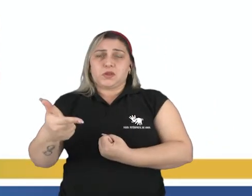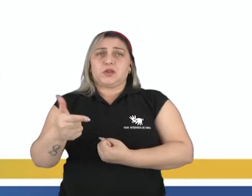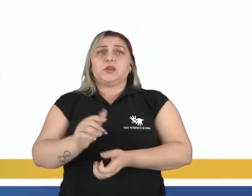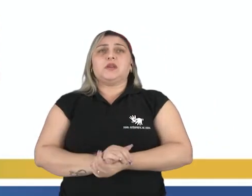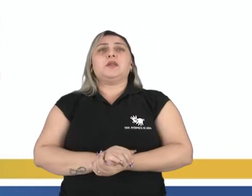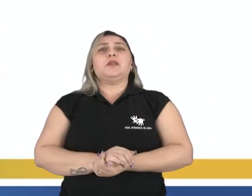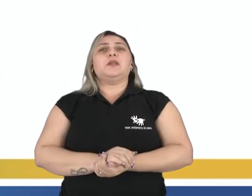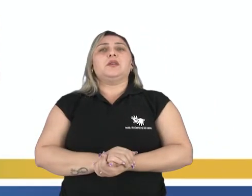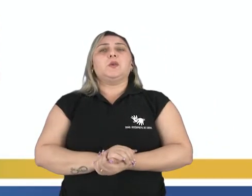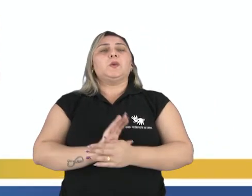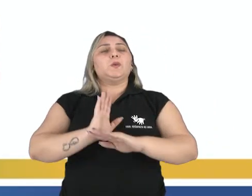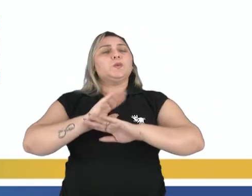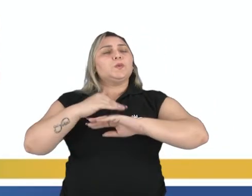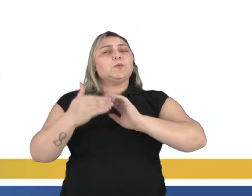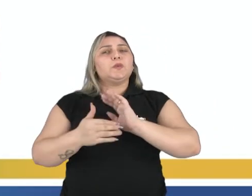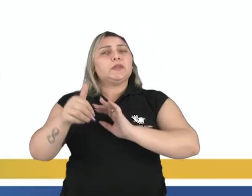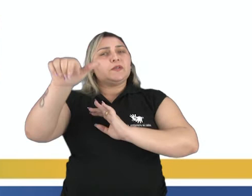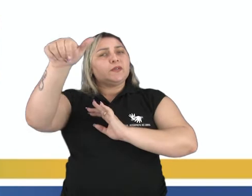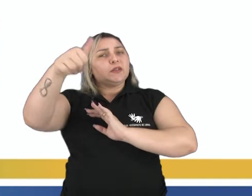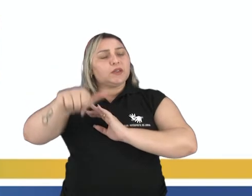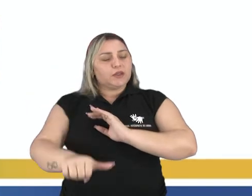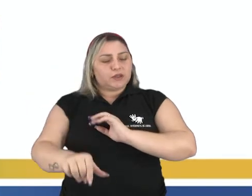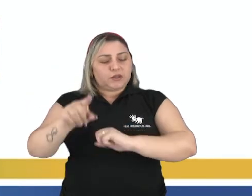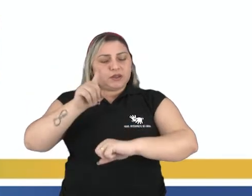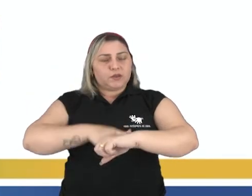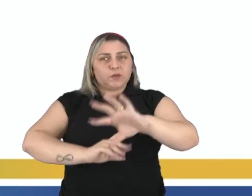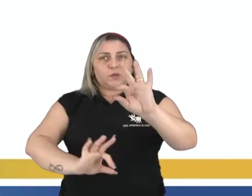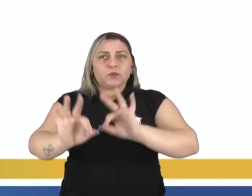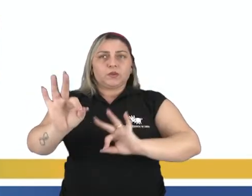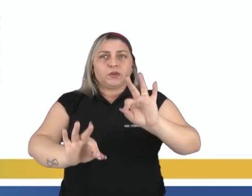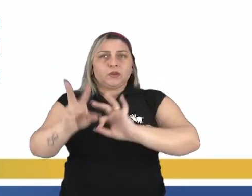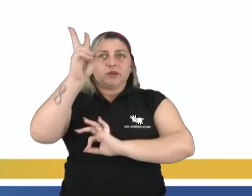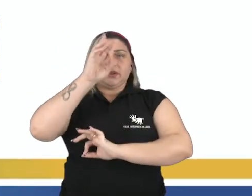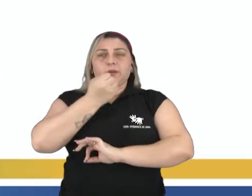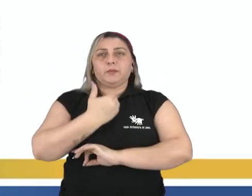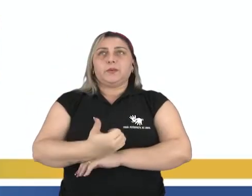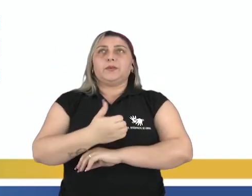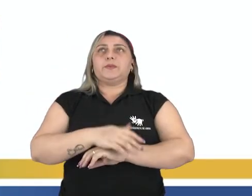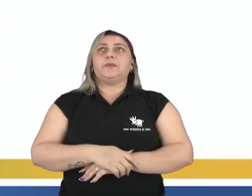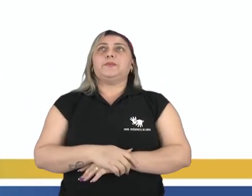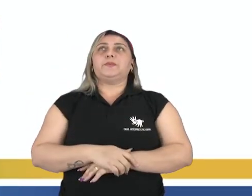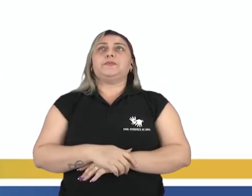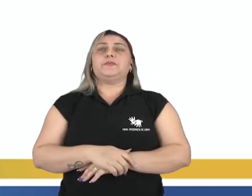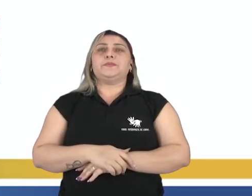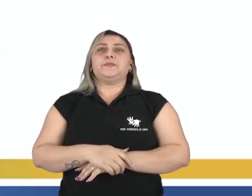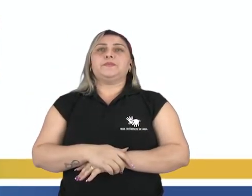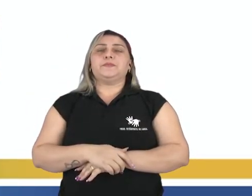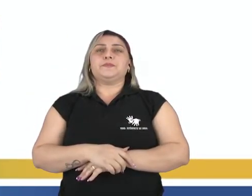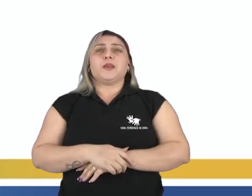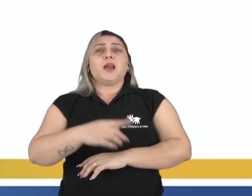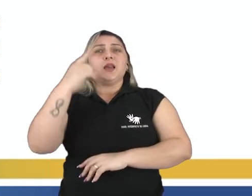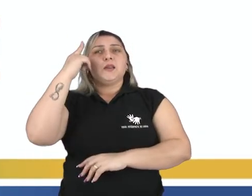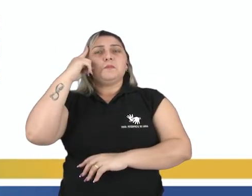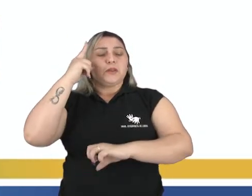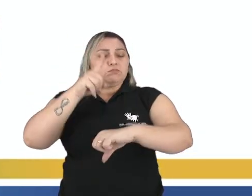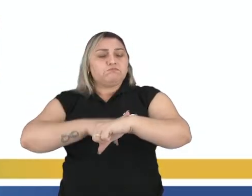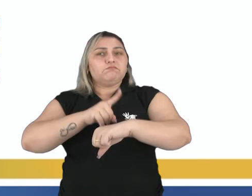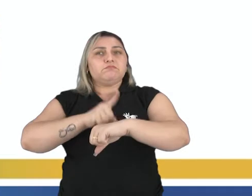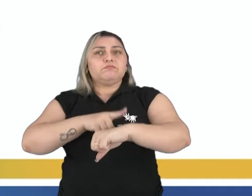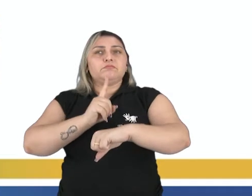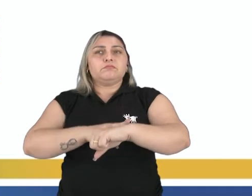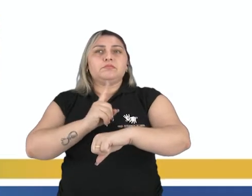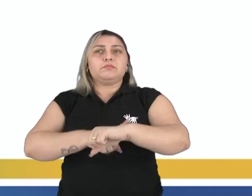tudo isso você vai analisar na hora de construir sua história tá bom E aí fica a critério da gente de pensar no tempo